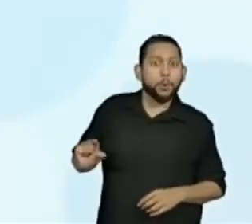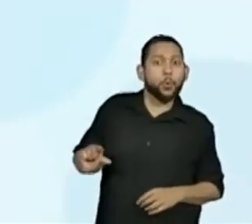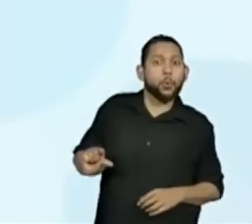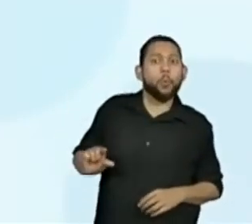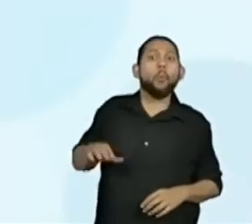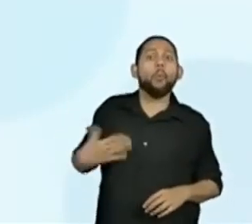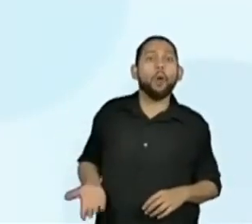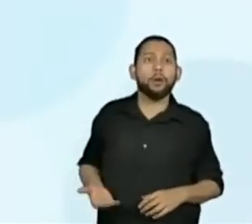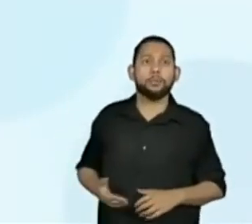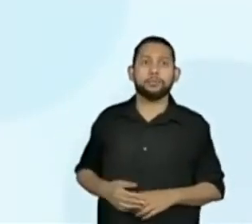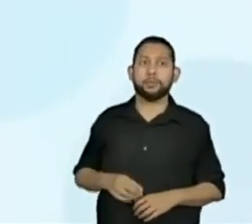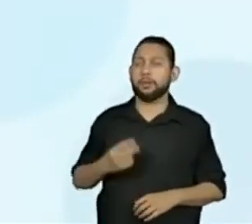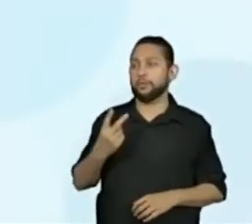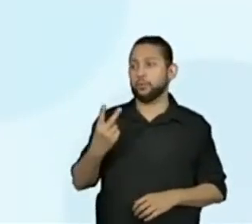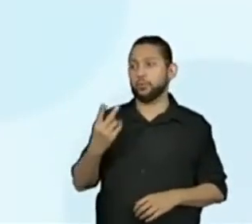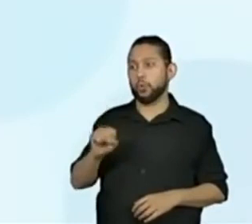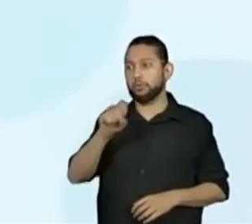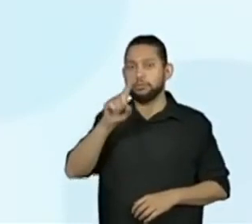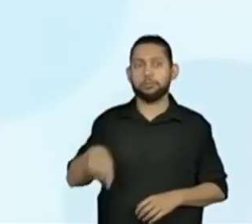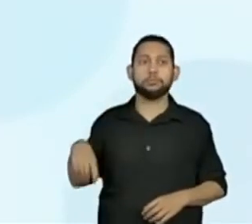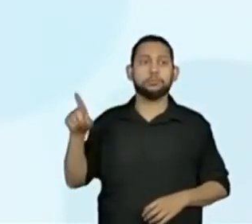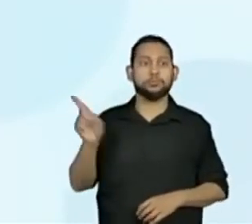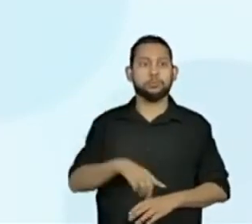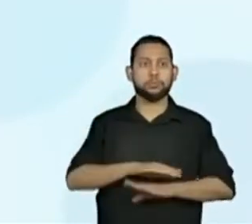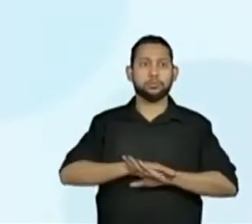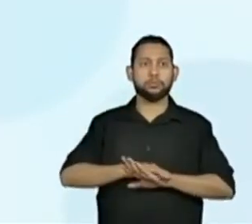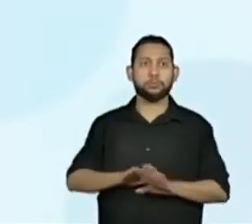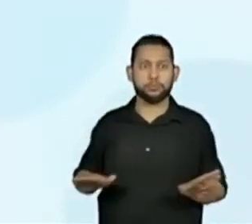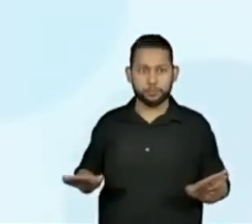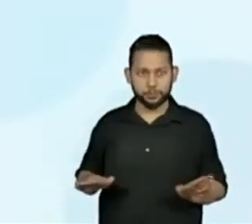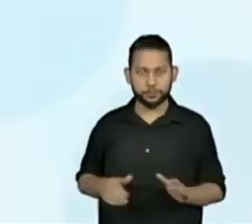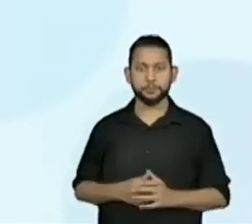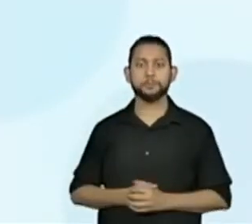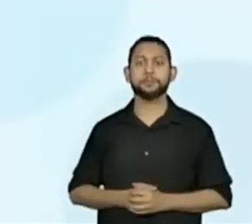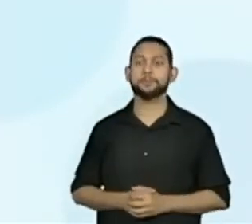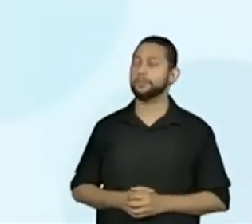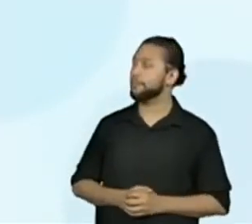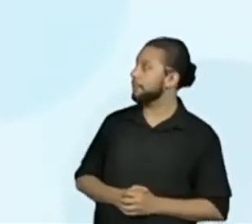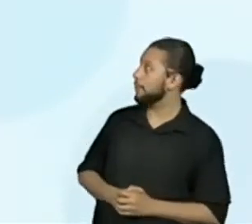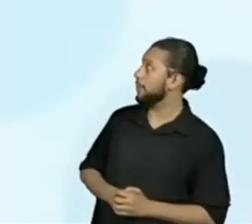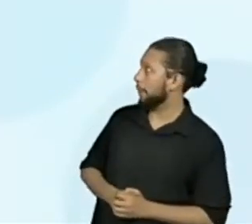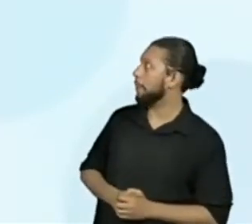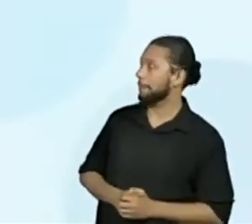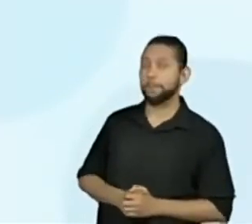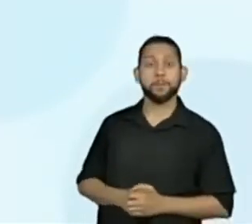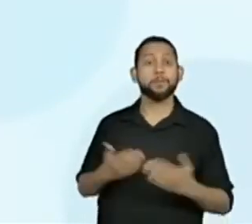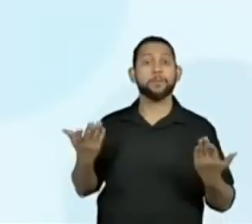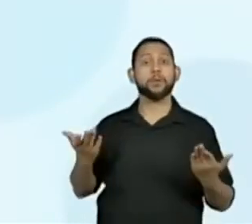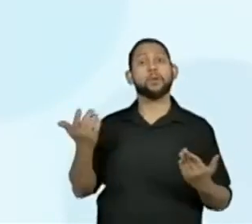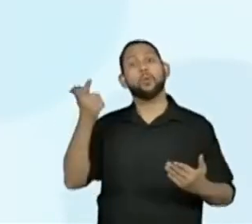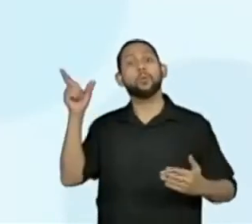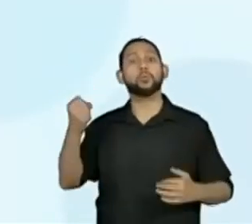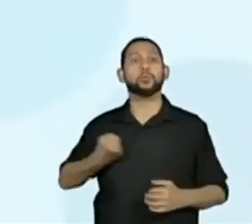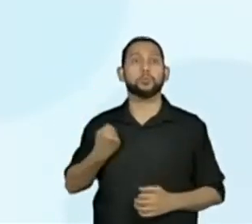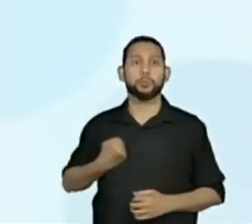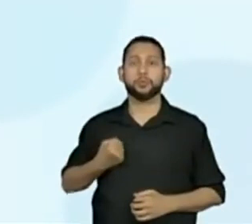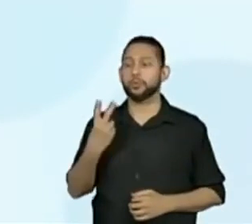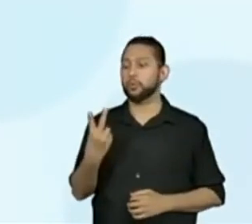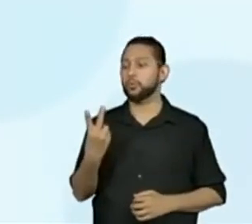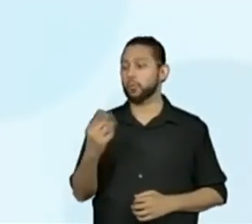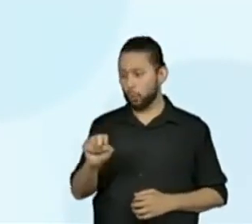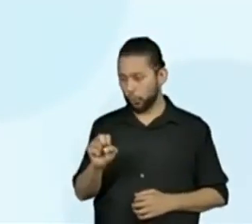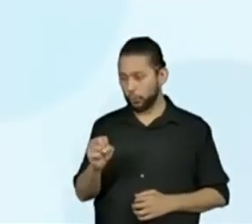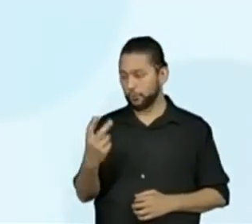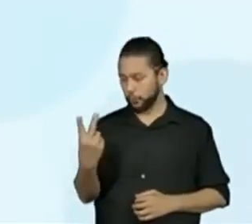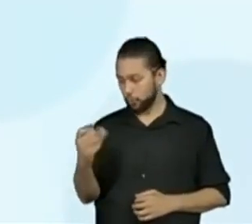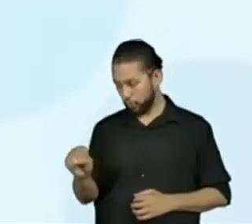vamos então fazer um xizinho aqui para saber que nós já usamos este número, tá bom? Vamos para o próximo número. Depois do 28, agora, qual